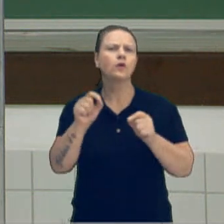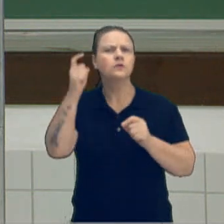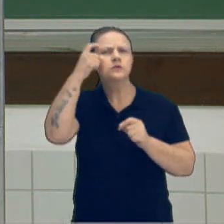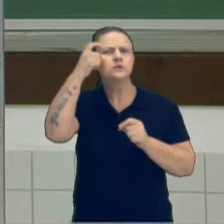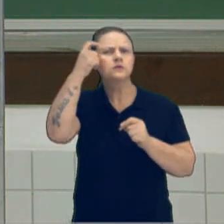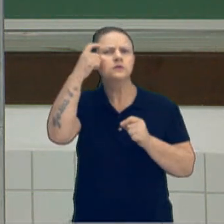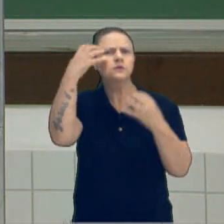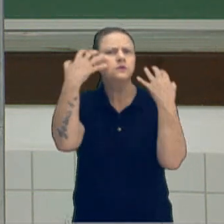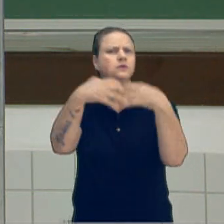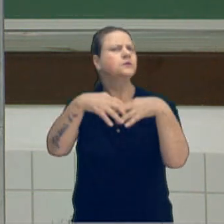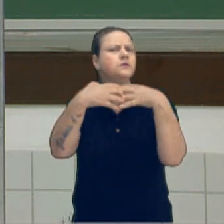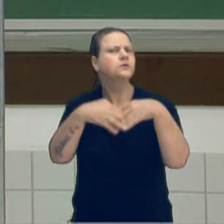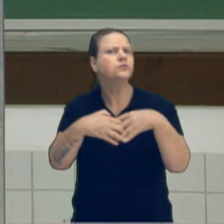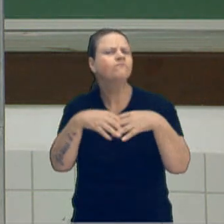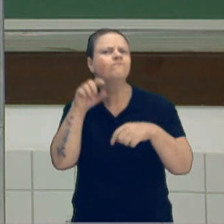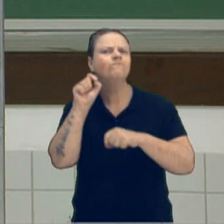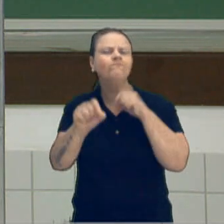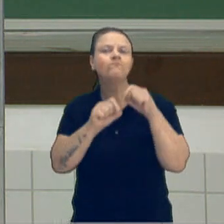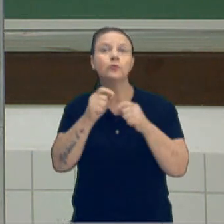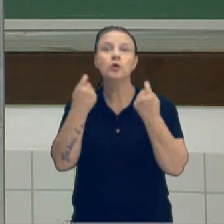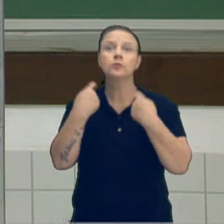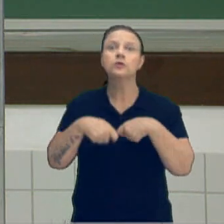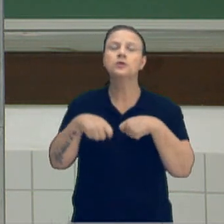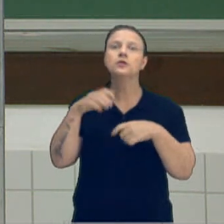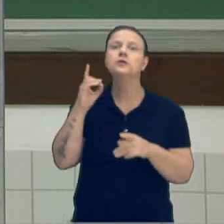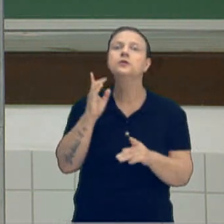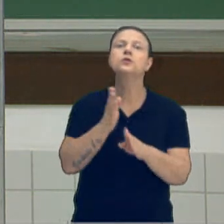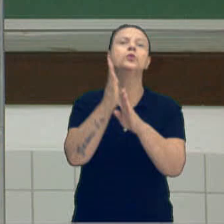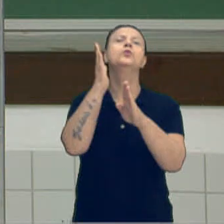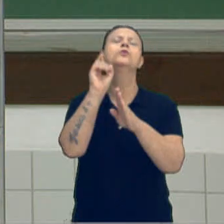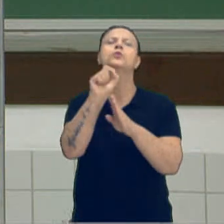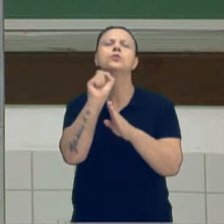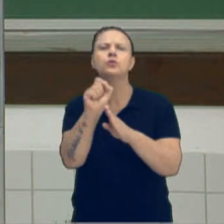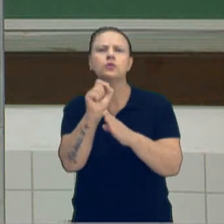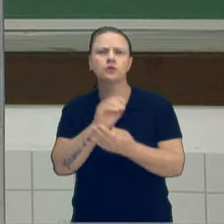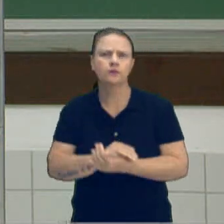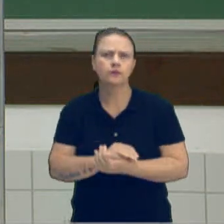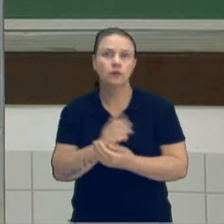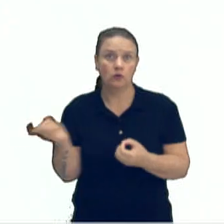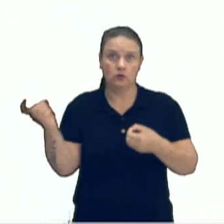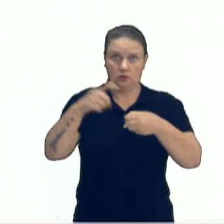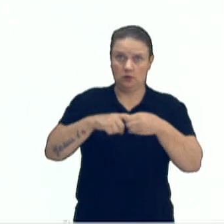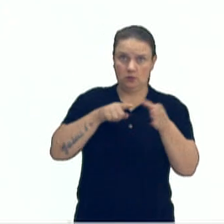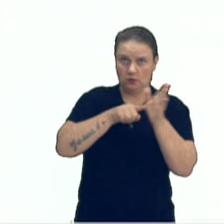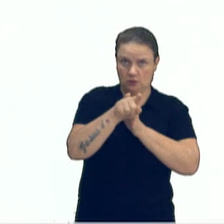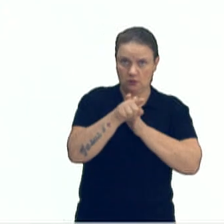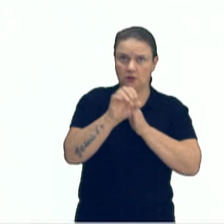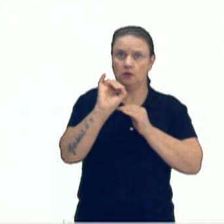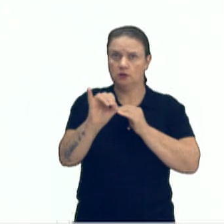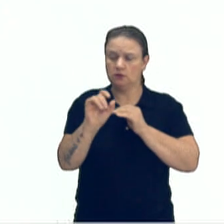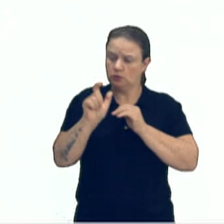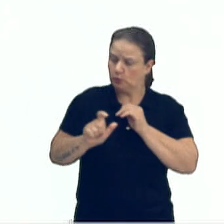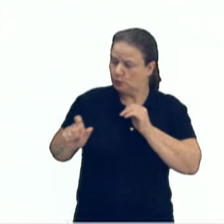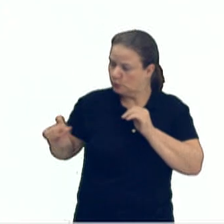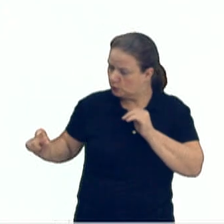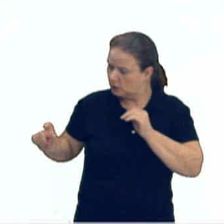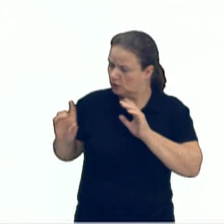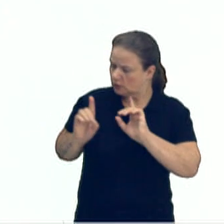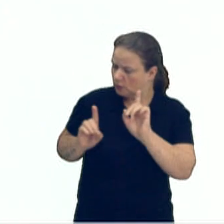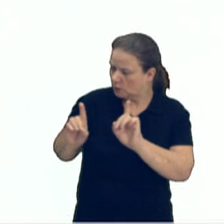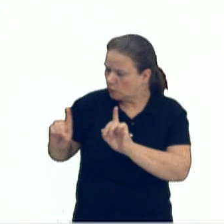raciocínio agora? A gente está querendo saber o que na nossa pergunta. Vamos voltar aqui na nossa pergunta. Se os atletas partissem do mesmo